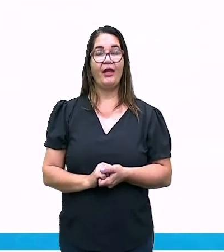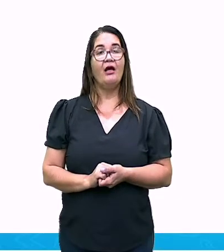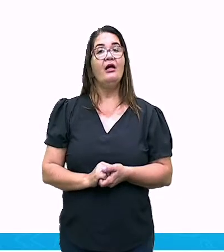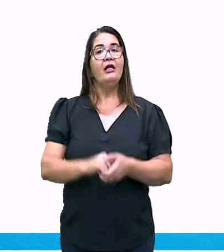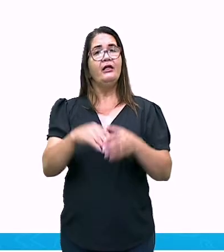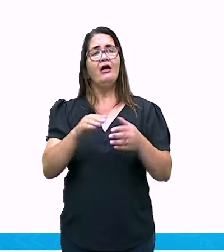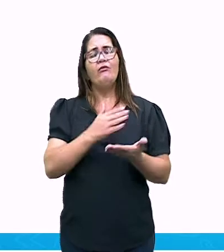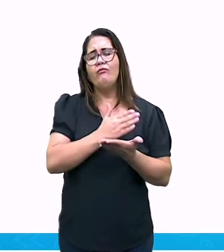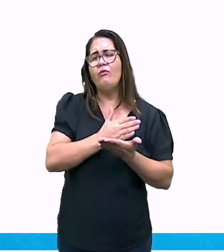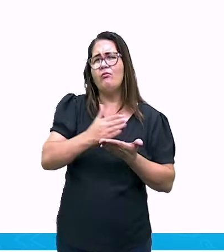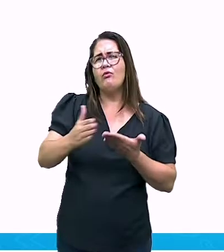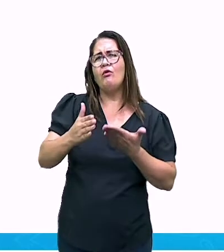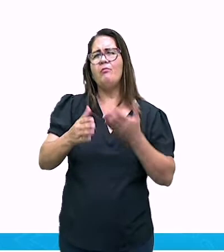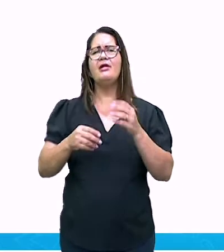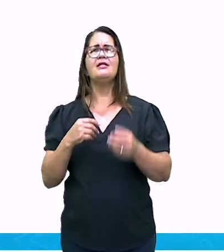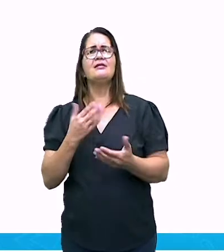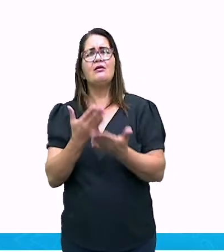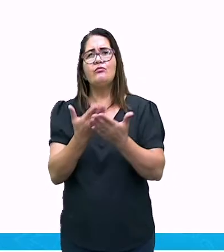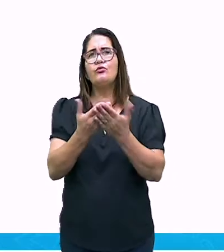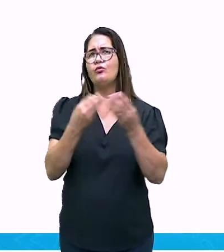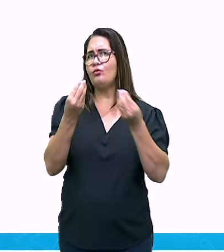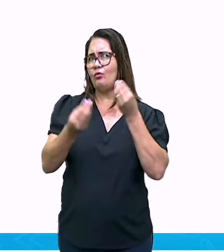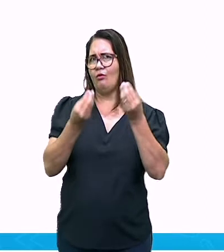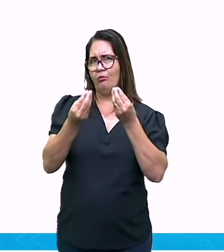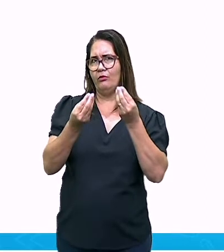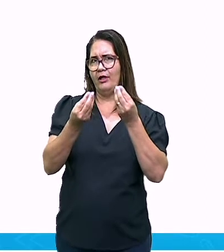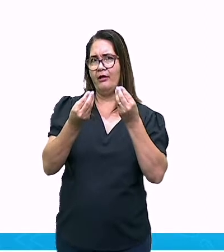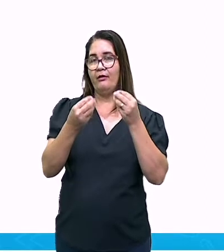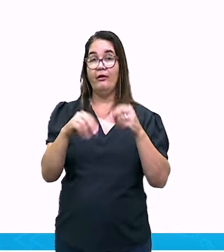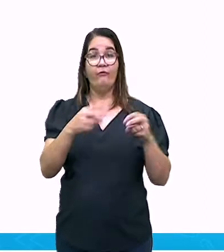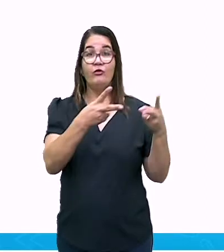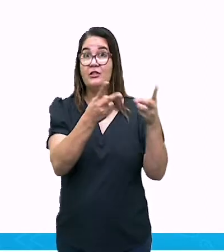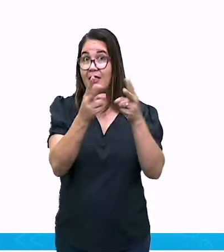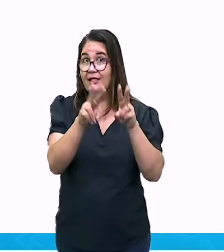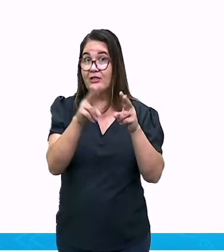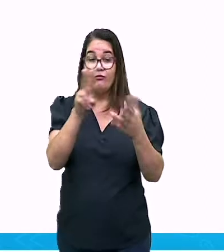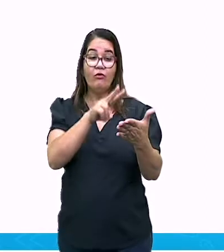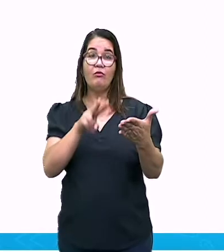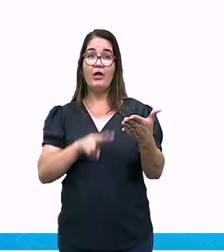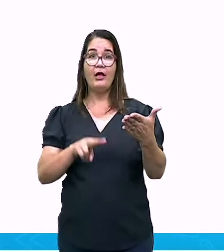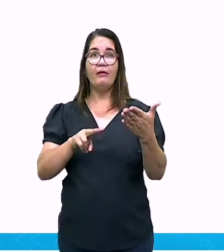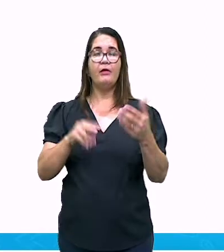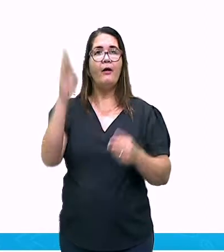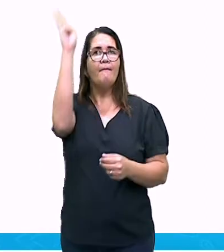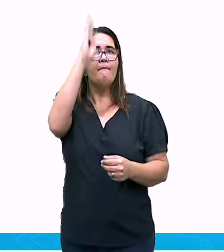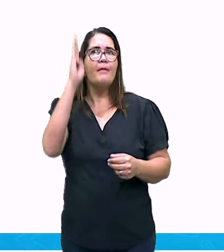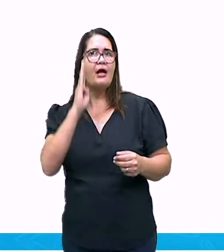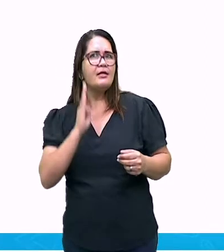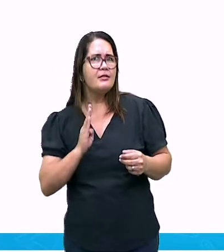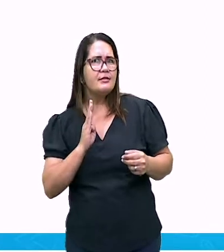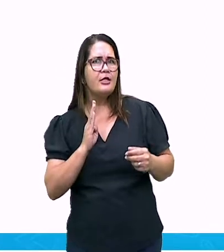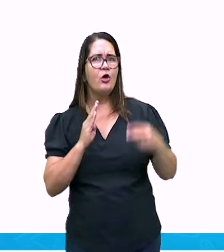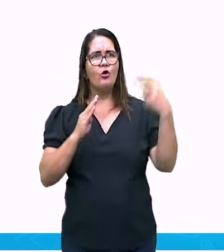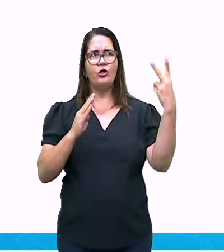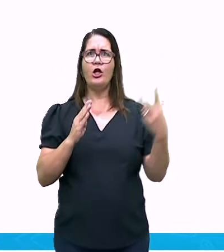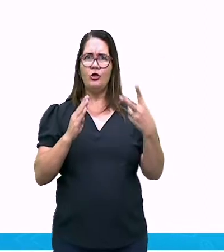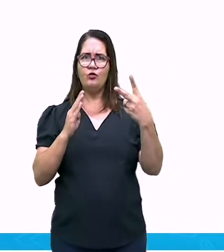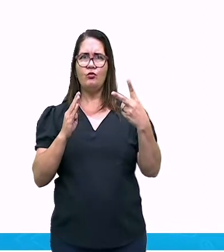Vamos iniciar fazendo a leitura junto comigo. Brasil, população urbana e